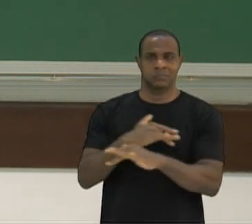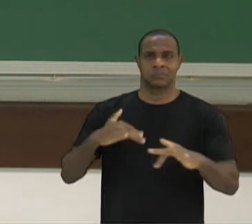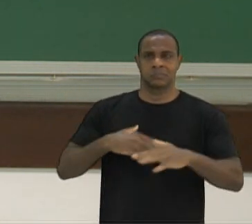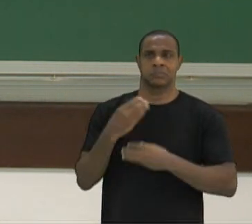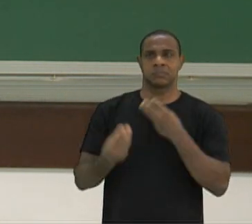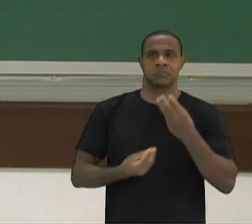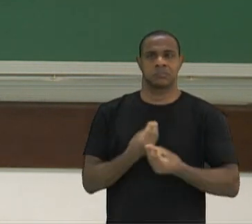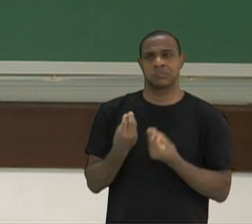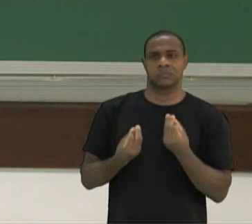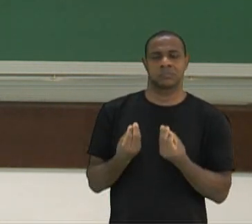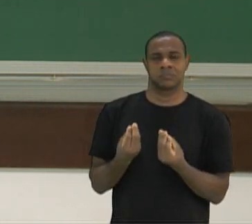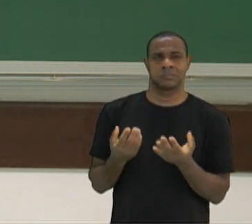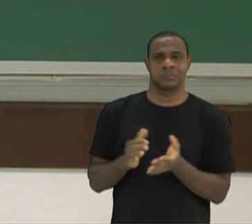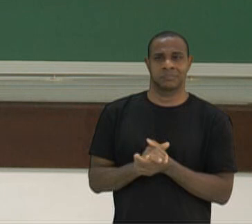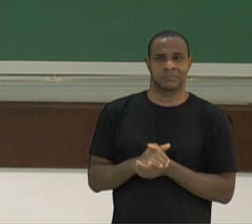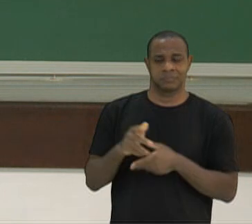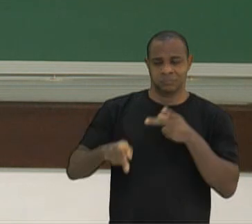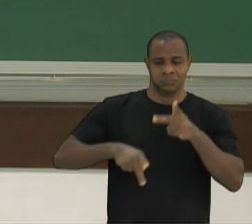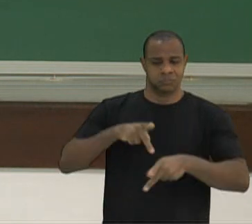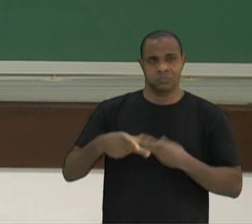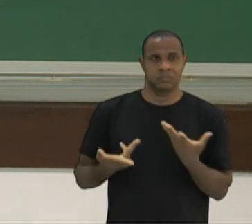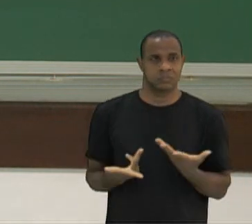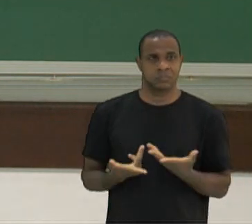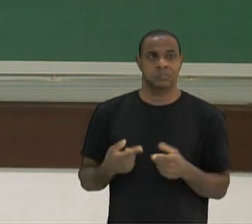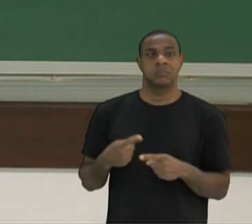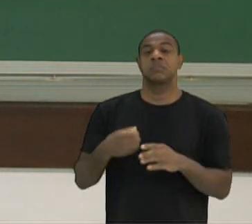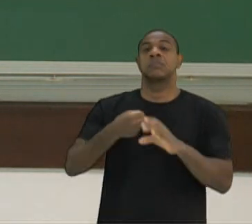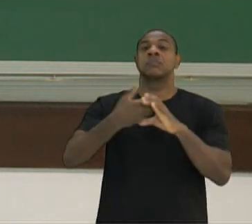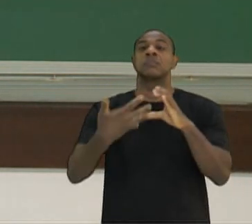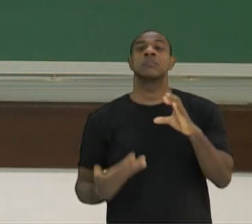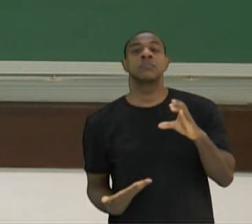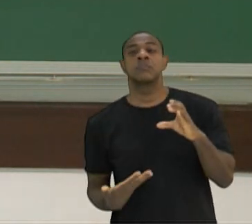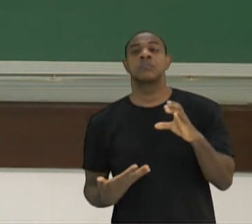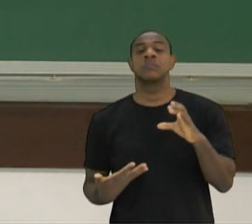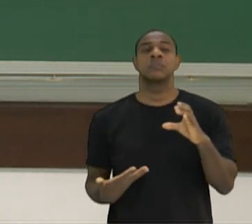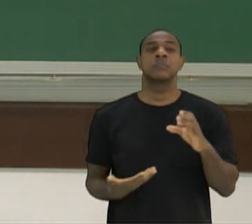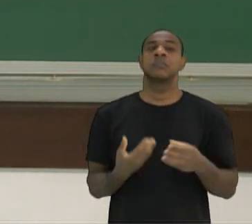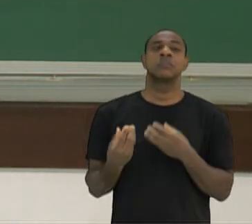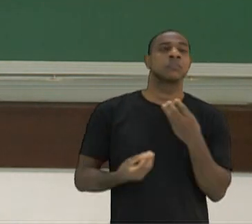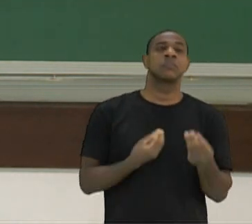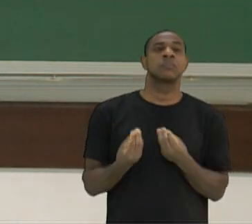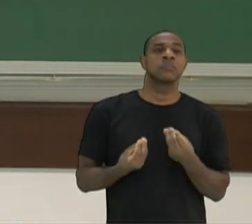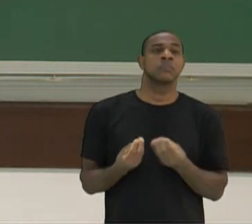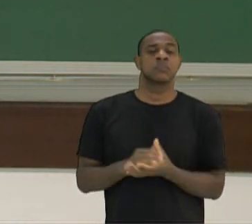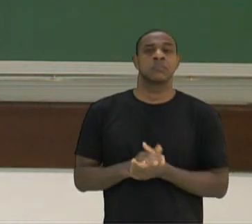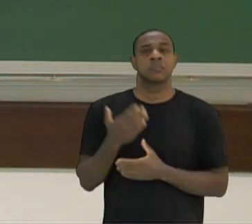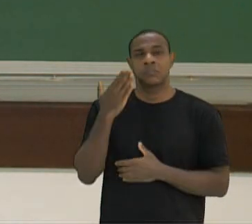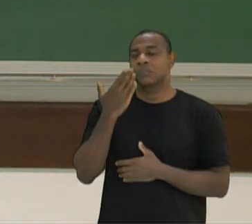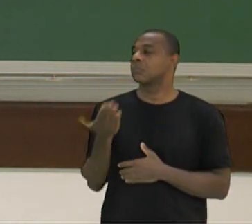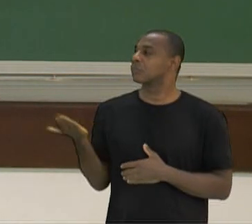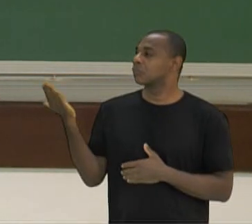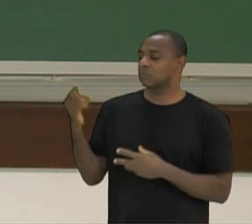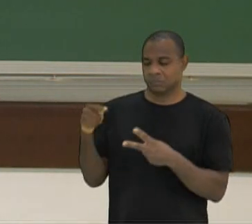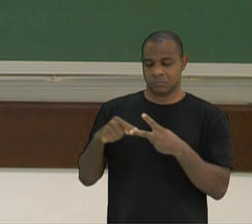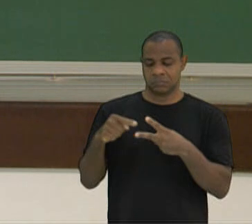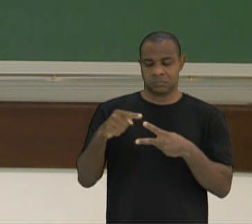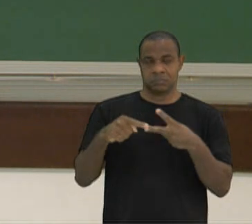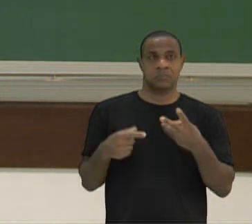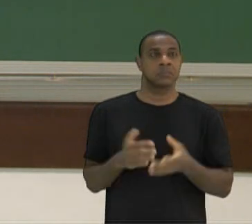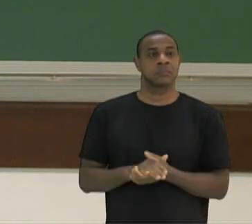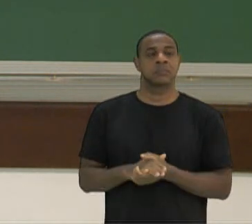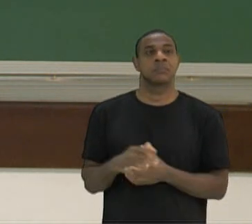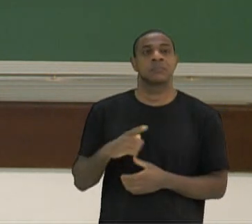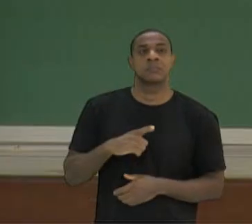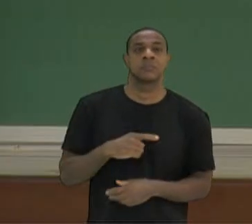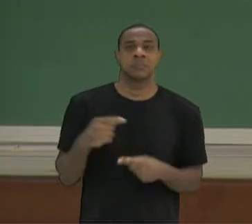urbanização ali, do povoamento, e fatores e características da urbanização, vocês deveriam citar alguns exemplos ali. Então, o que nós